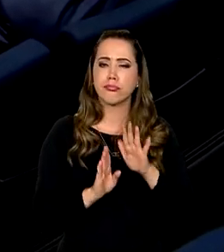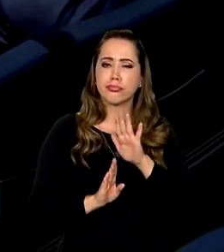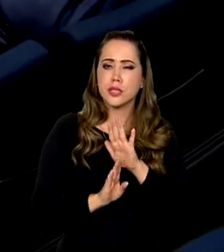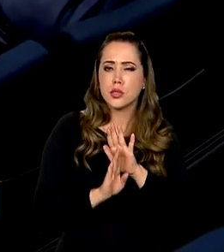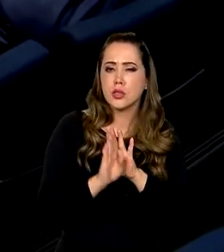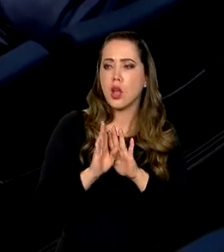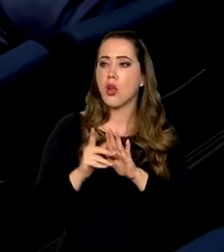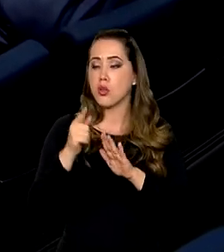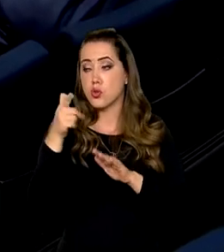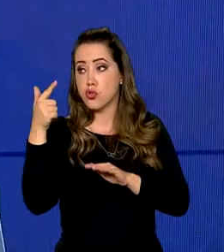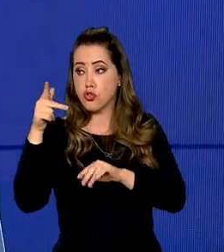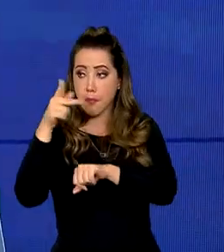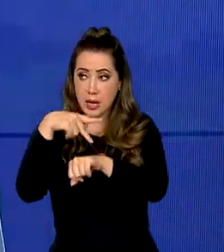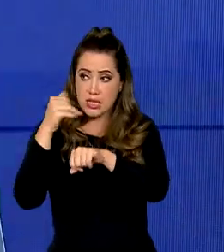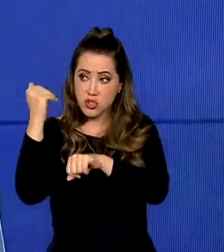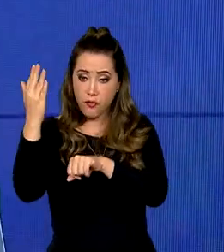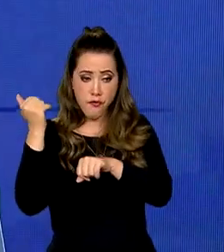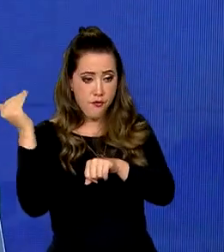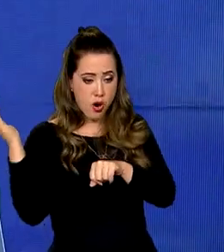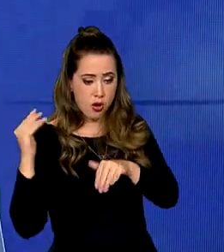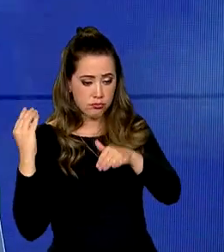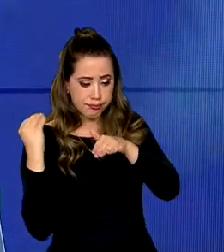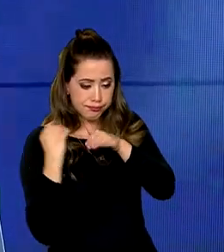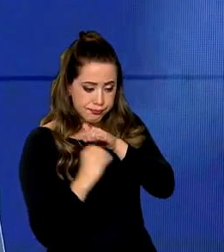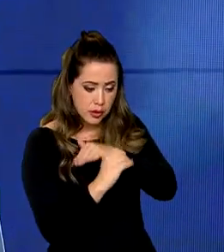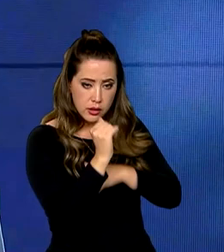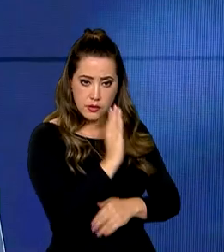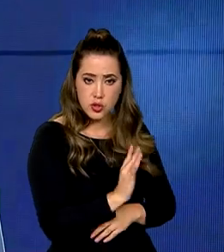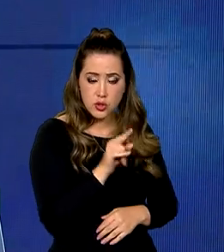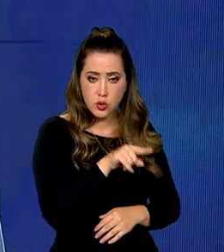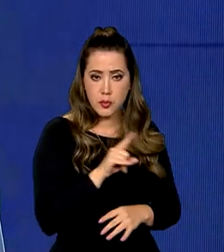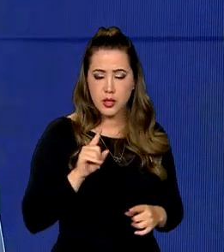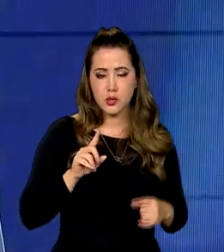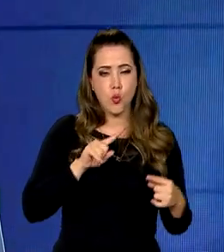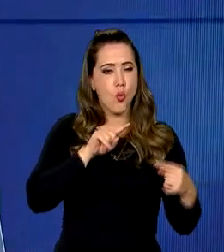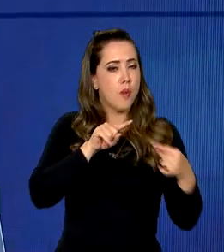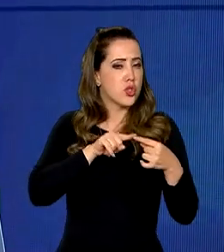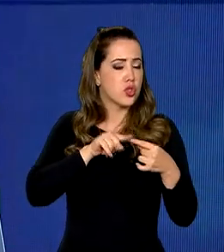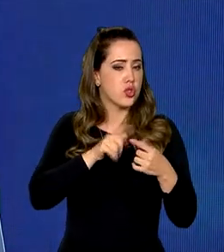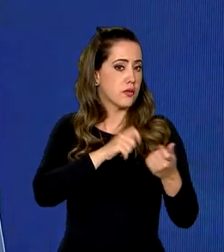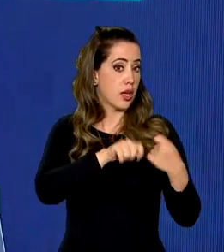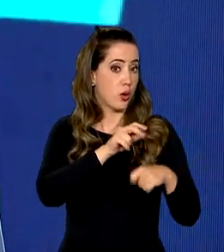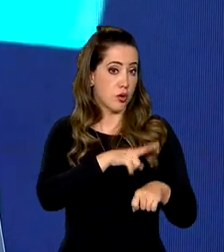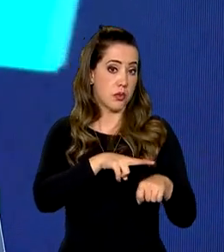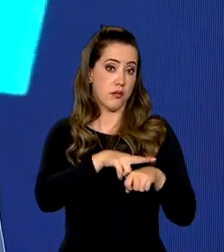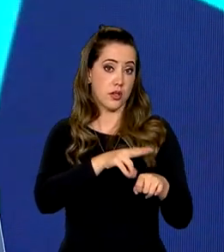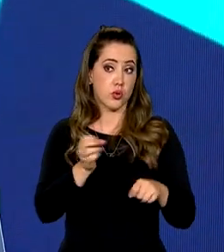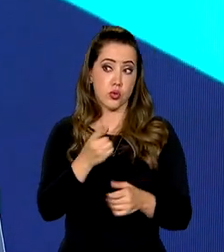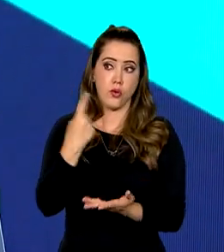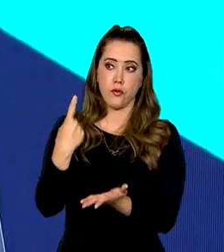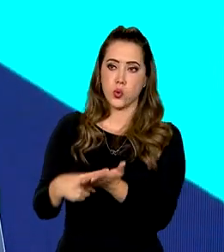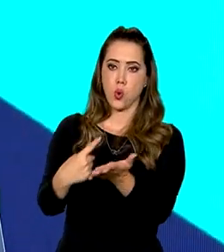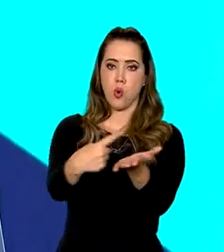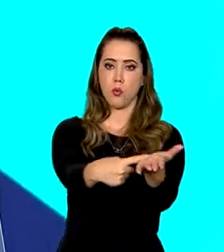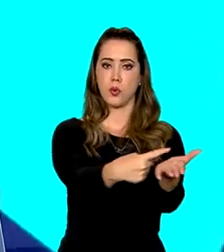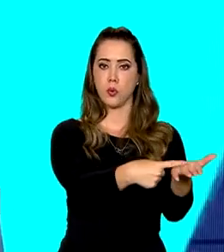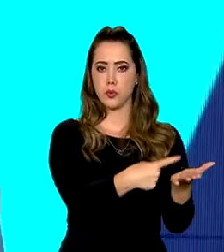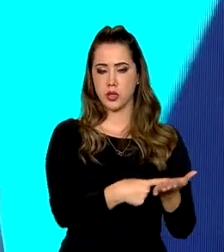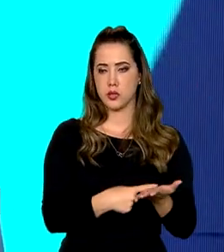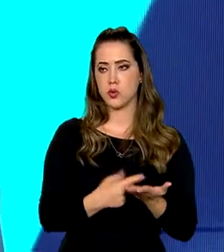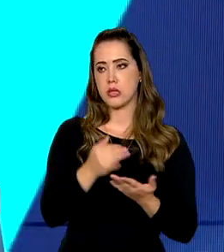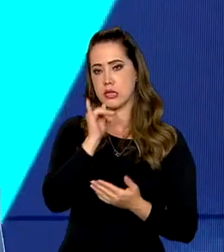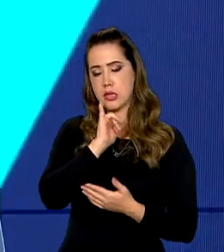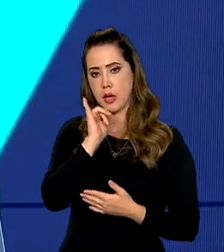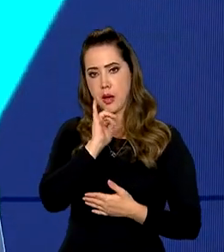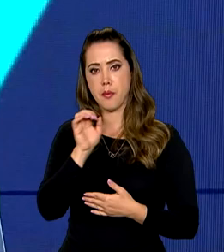atrair investimentos externos ligados principalmente à economia verde e os novos acordos que estão sendo firmados, como